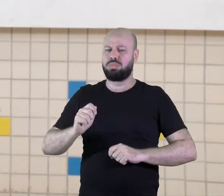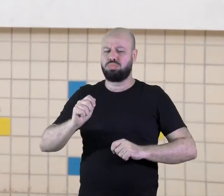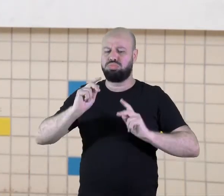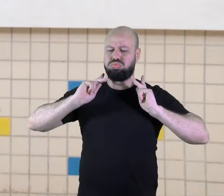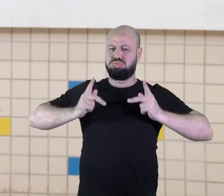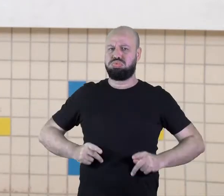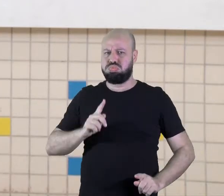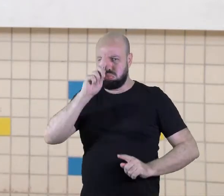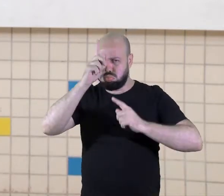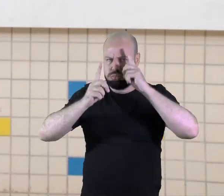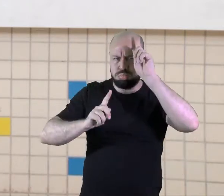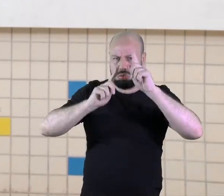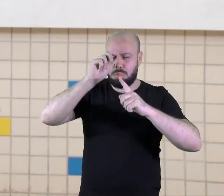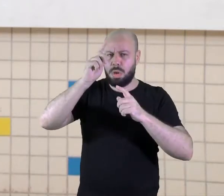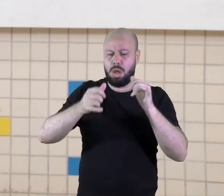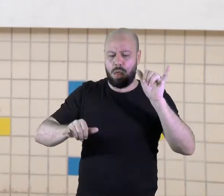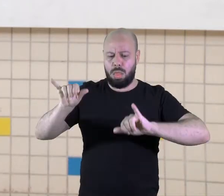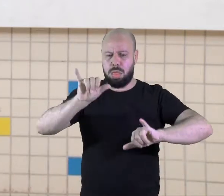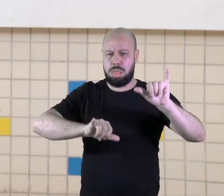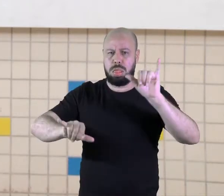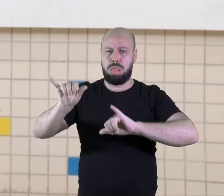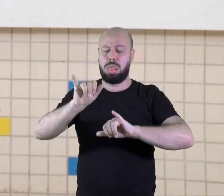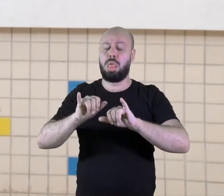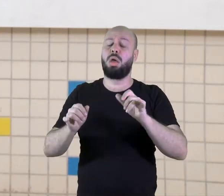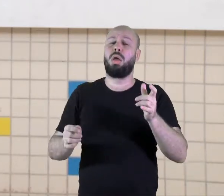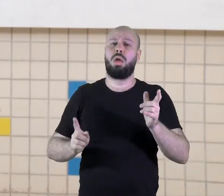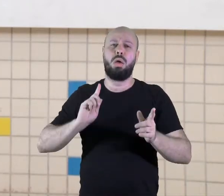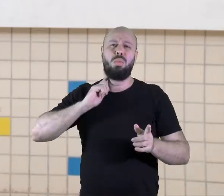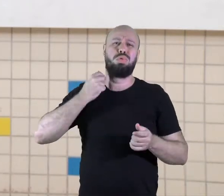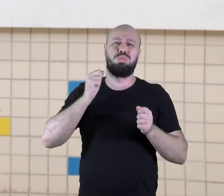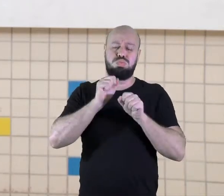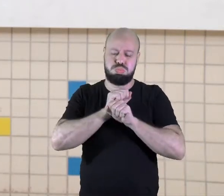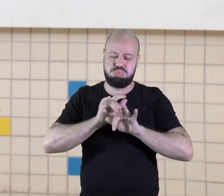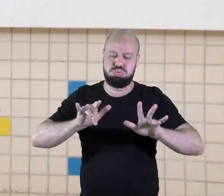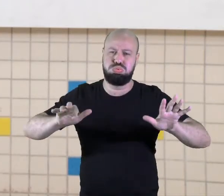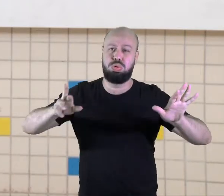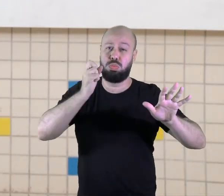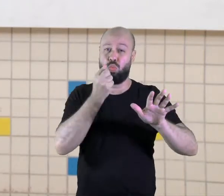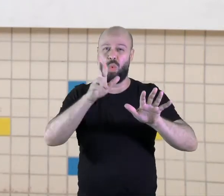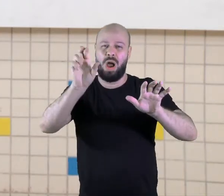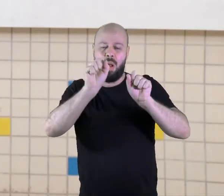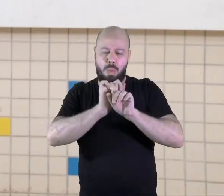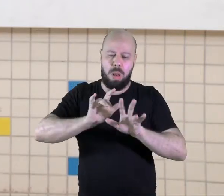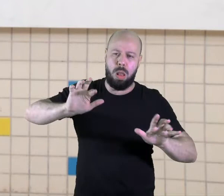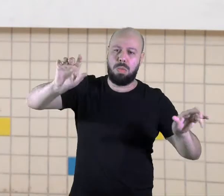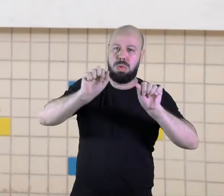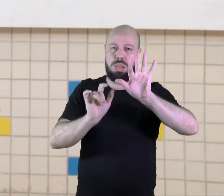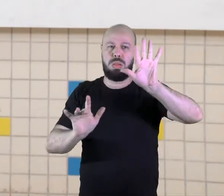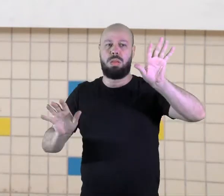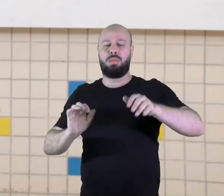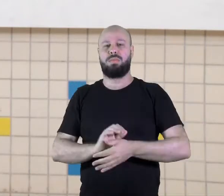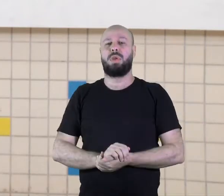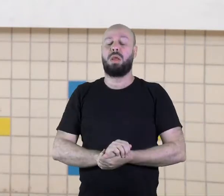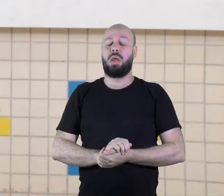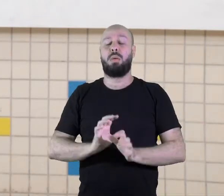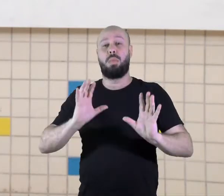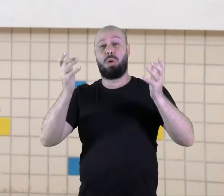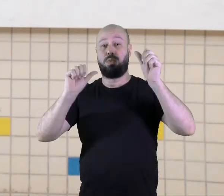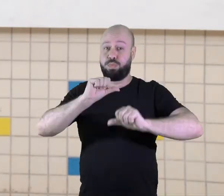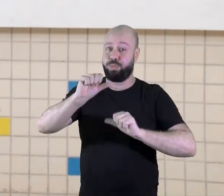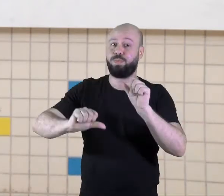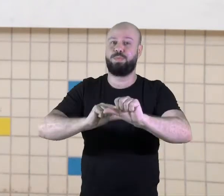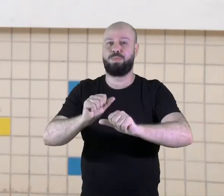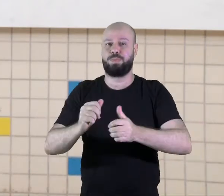criar substâncias poluentes que são jogadas na atmosfera e que causam mudanças climáticas. Essas